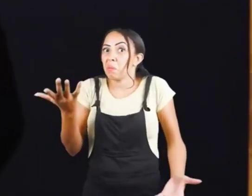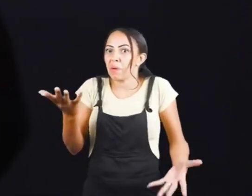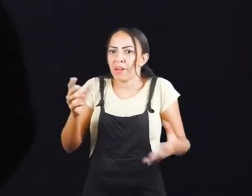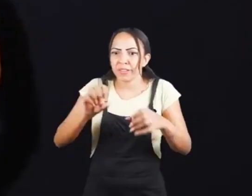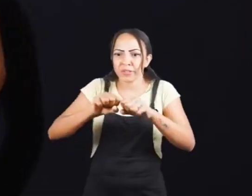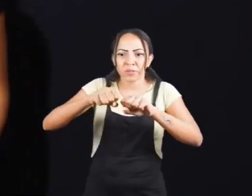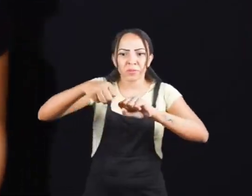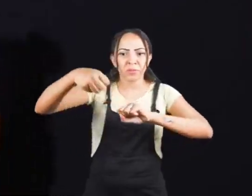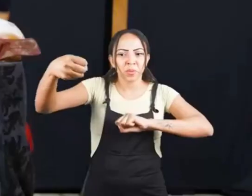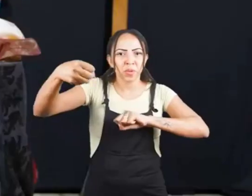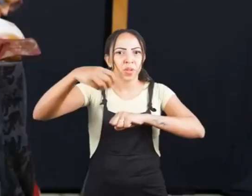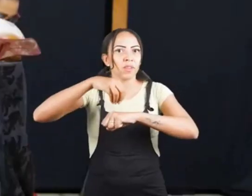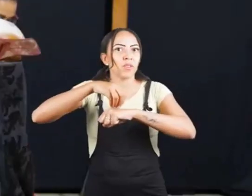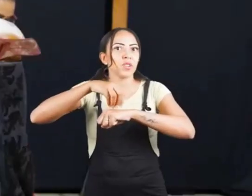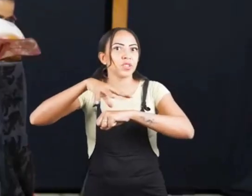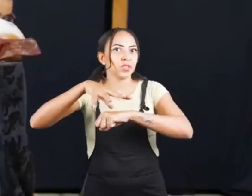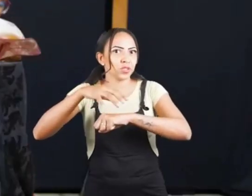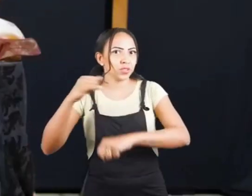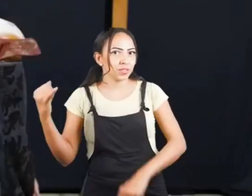dica importante.